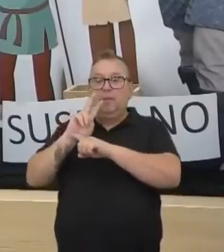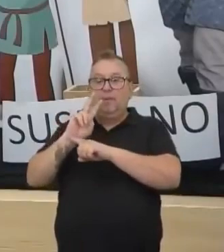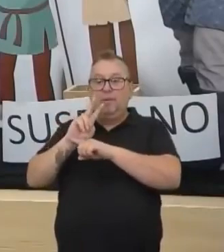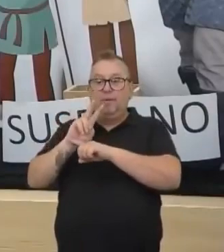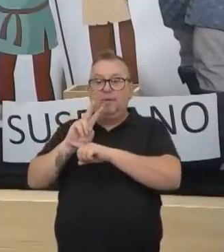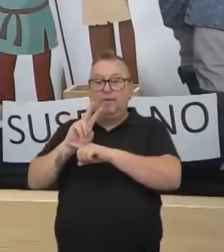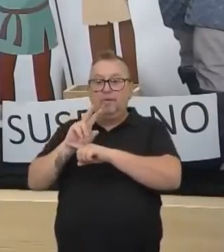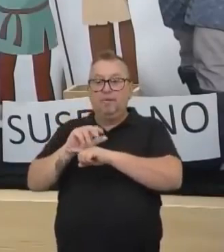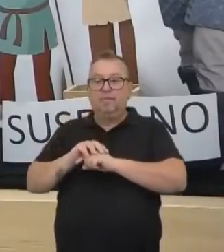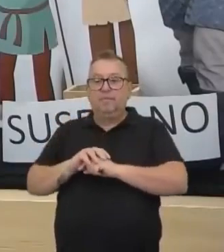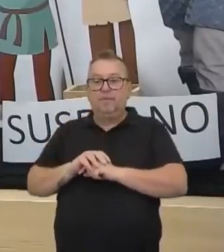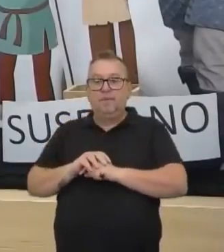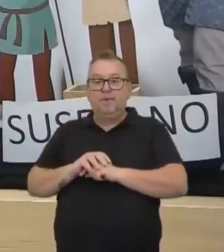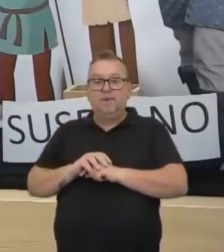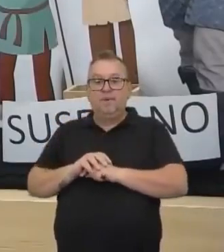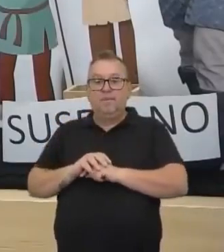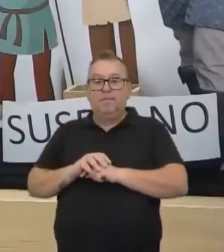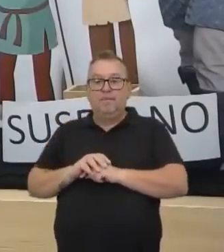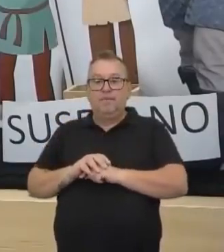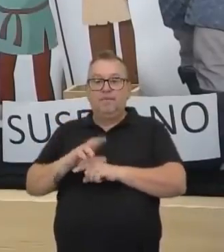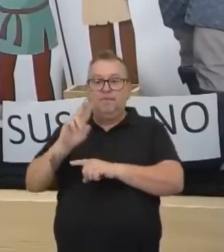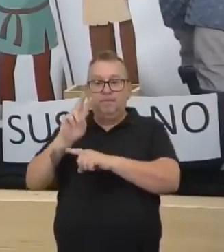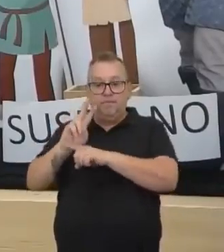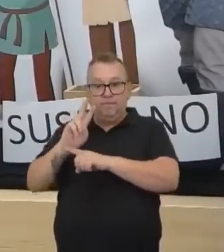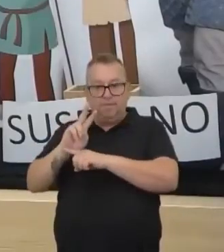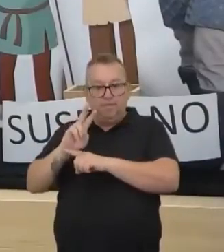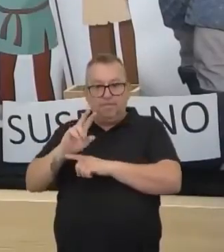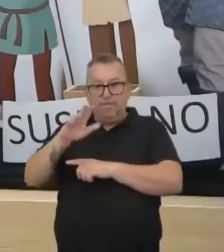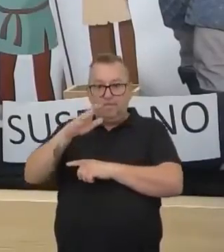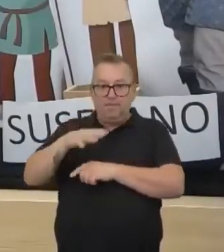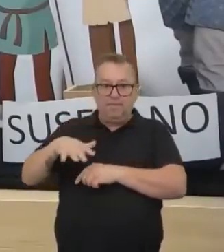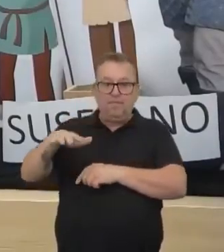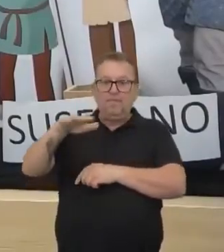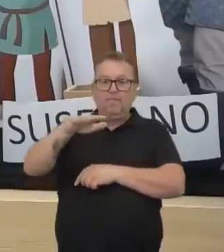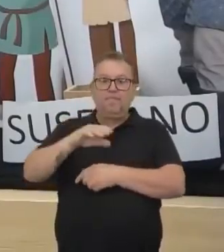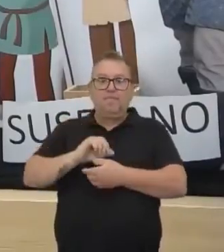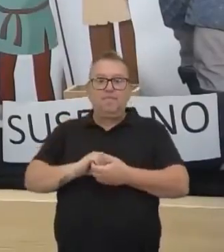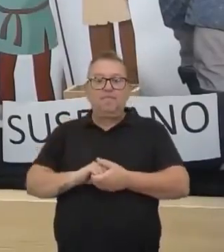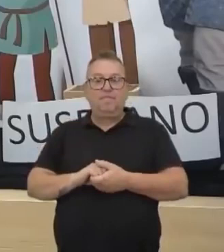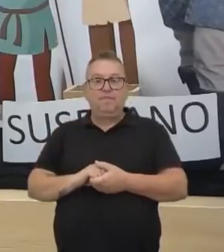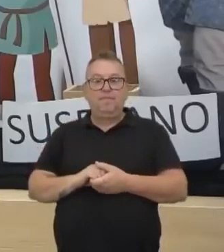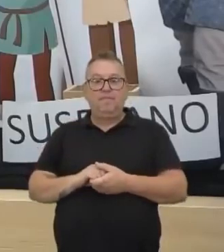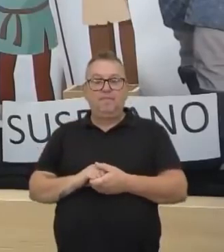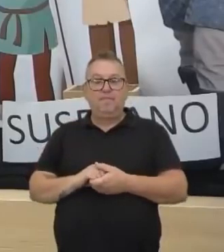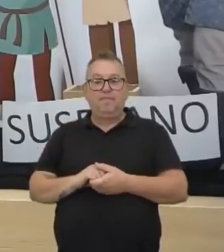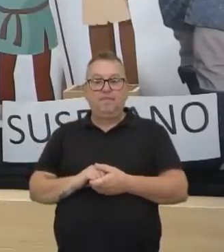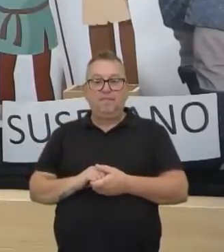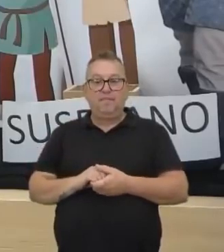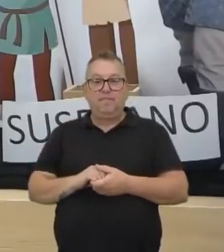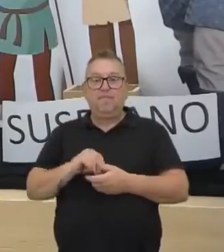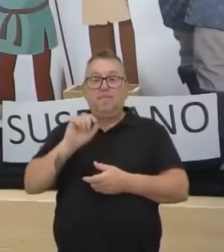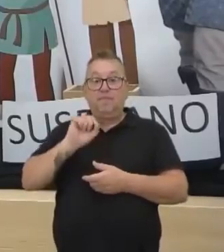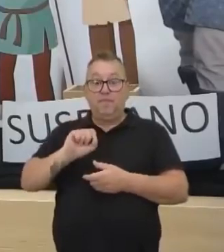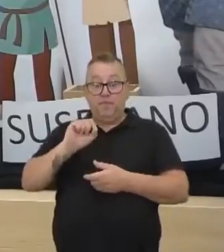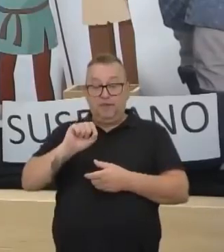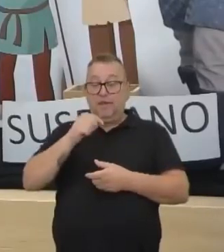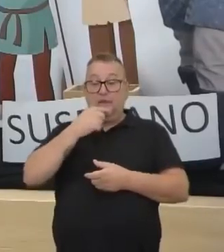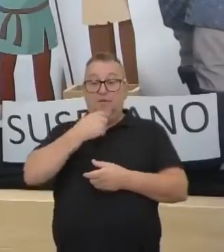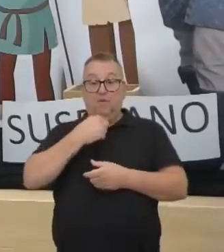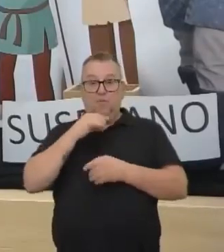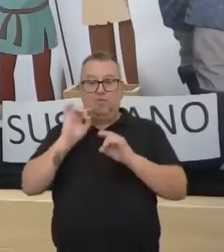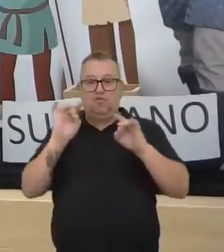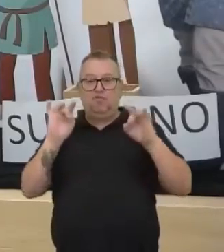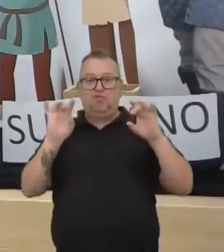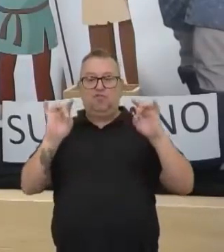senhor feudal. O senhor feudal protege esses servos. O senhor feudal, que é aquele cavaleiro, sabe,